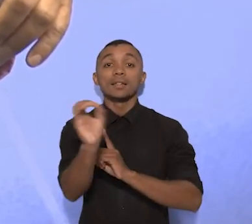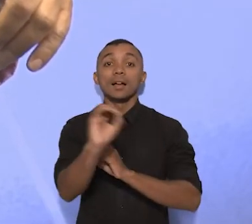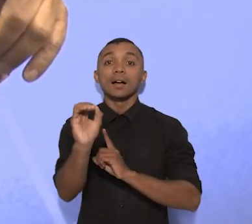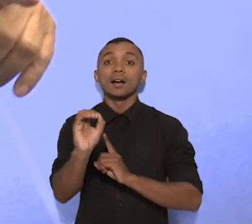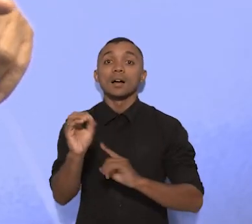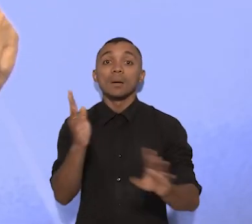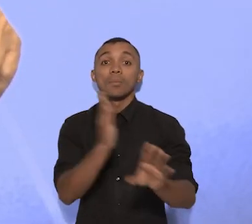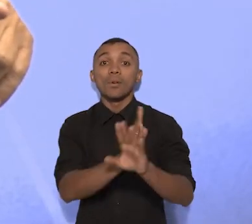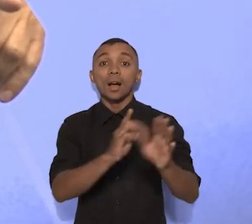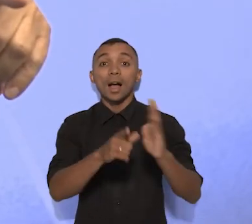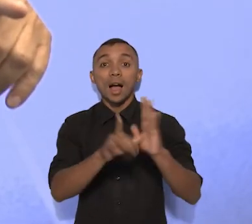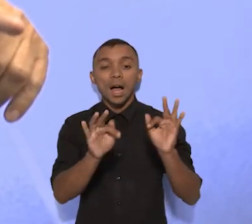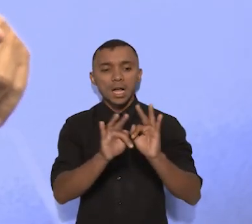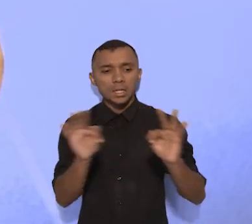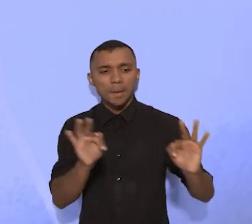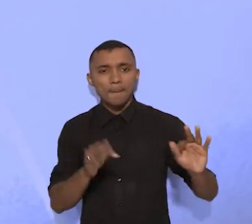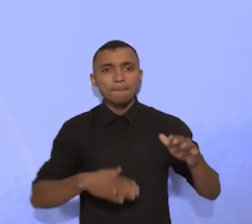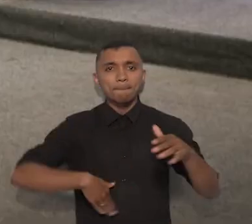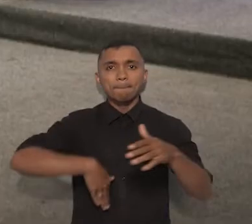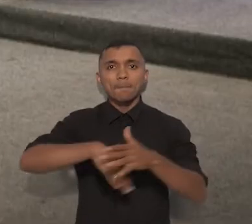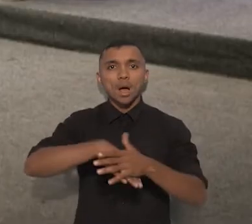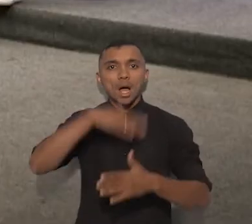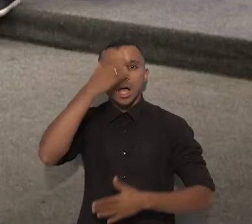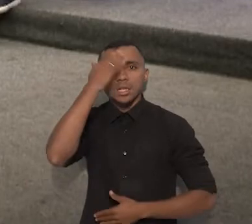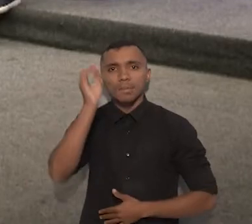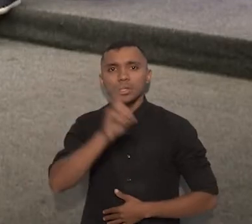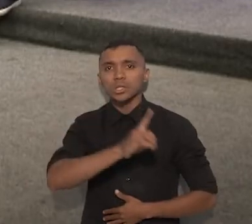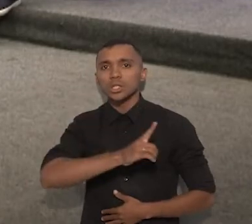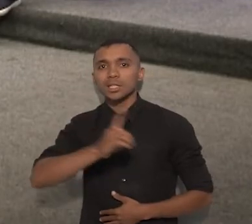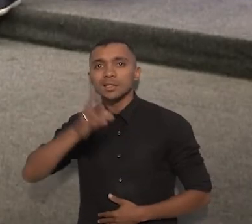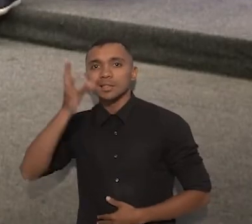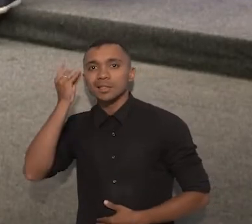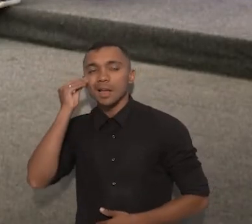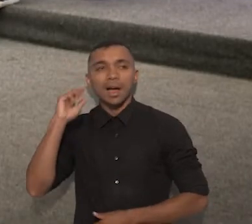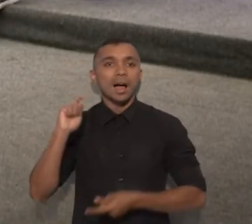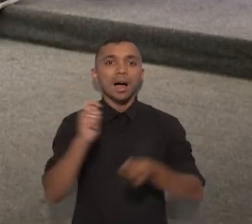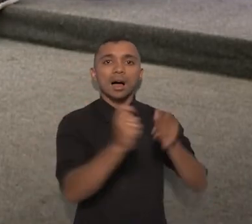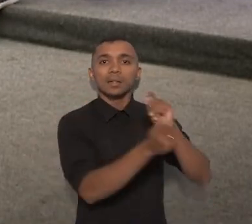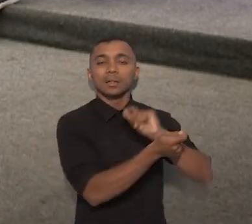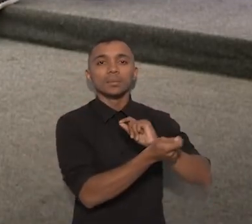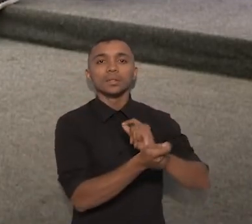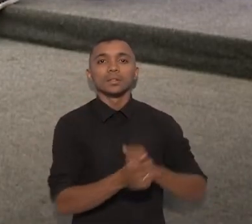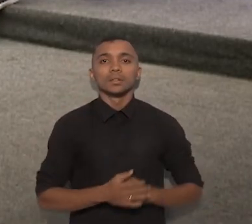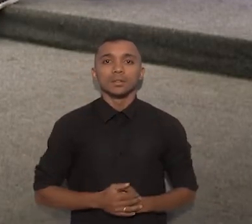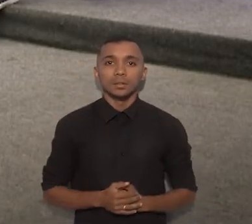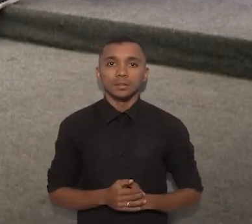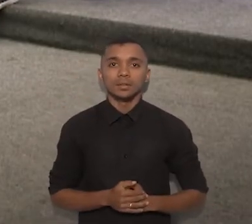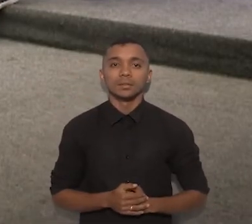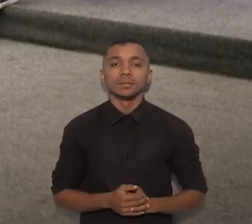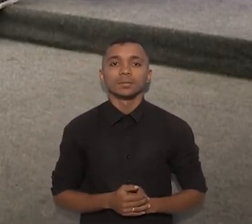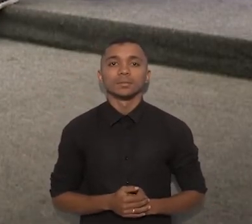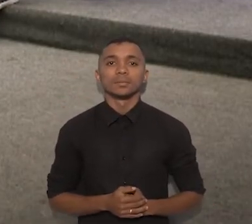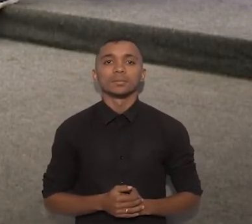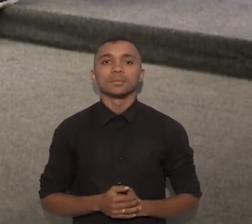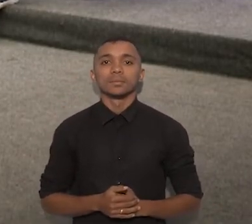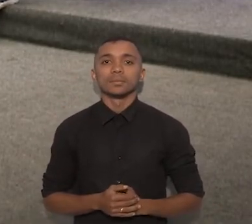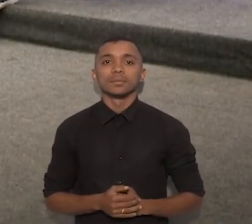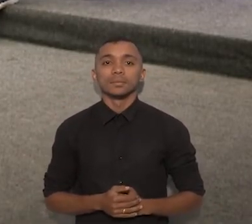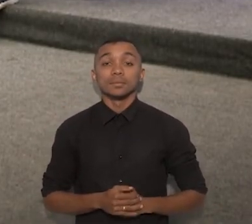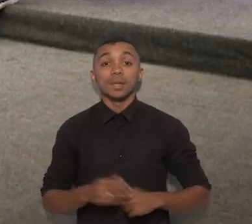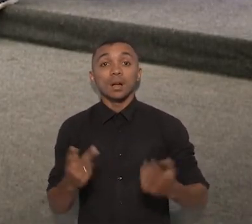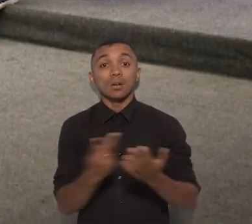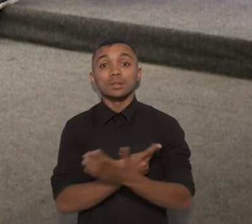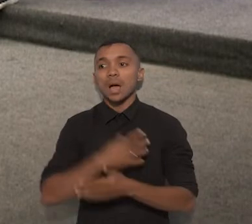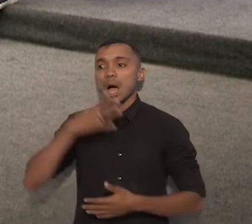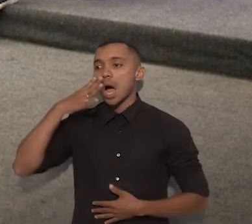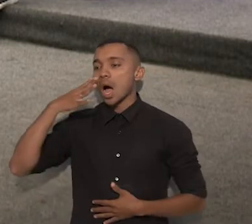passe rasteiro. É. Que ele Você fazia lembra... que ia dar na direita e dava cortada Exato. Aqui. E no facão ele tomava tirava a atenção da